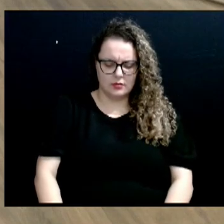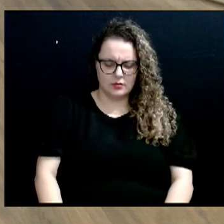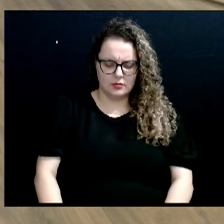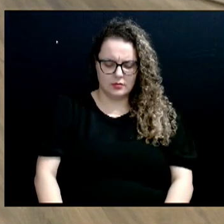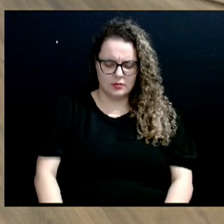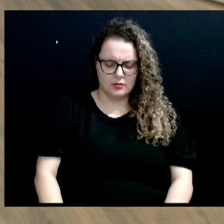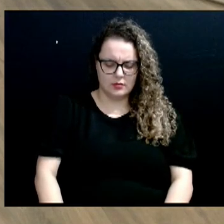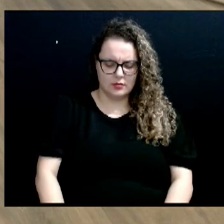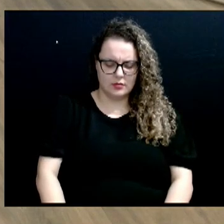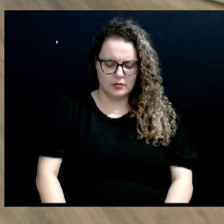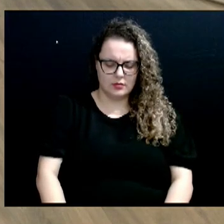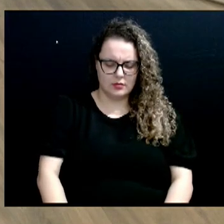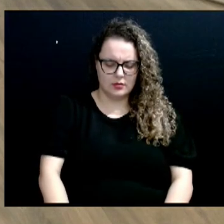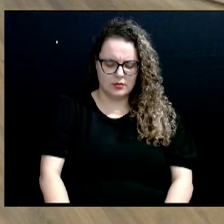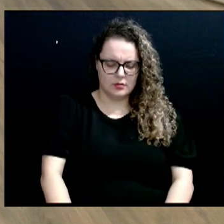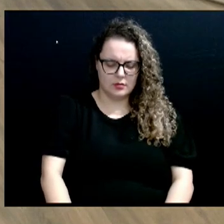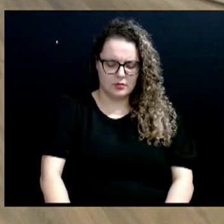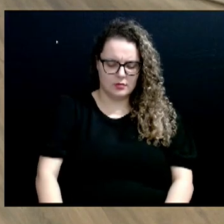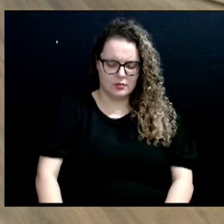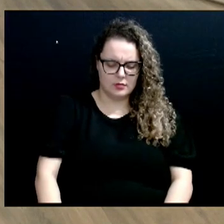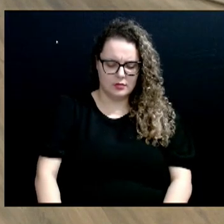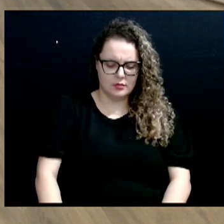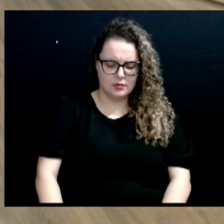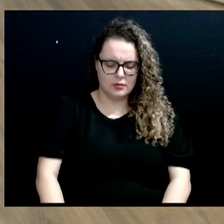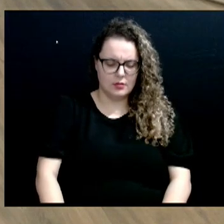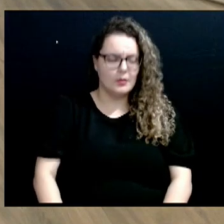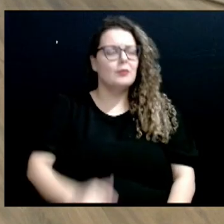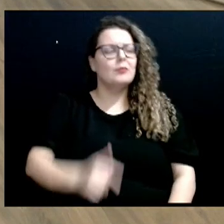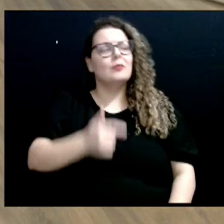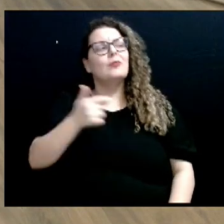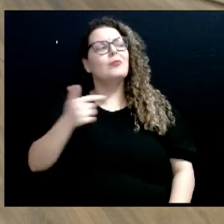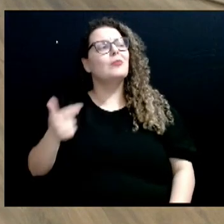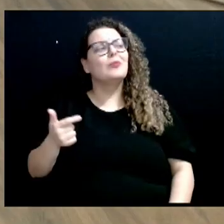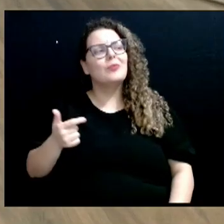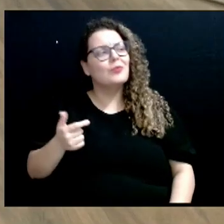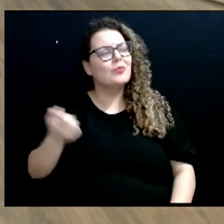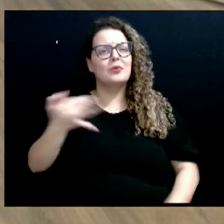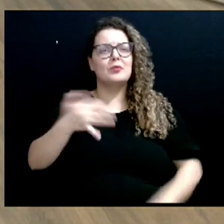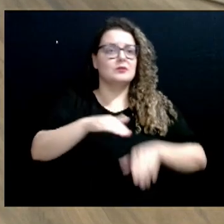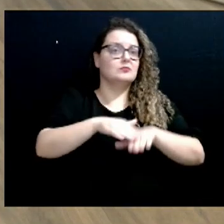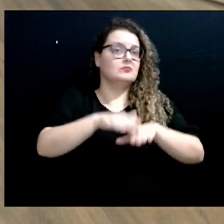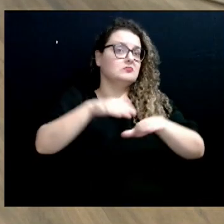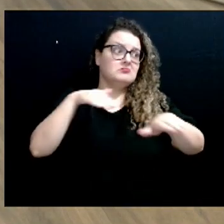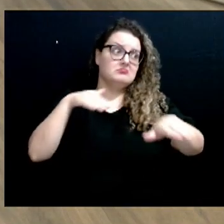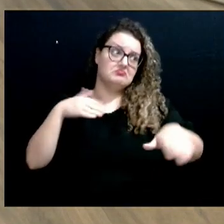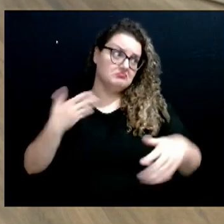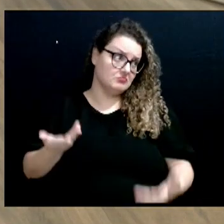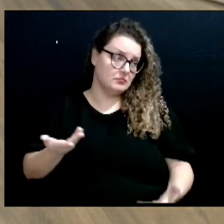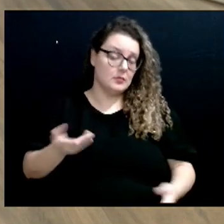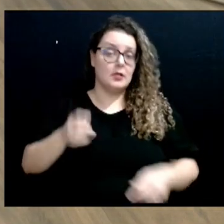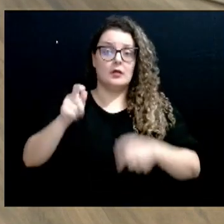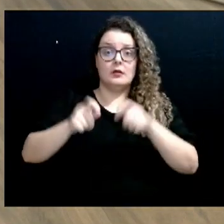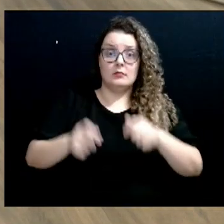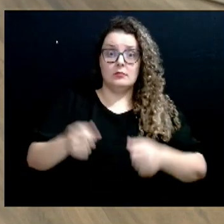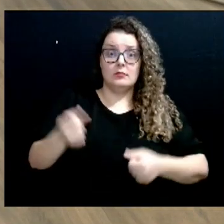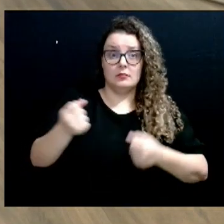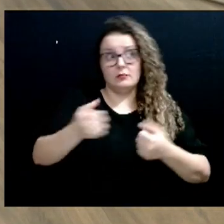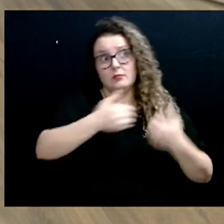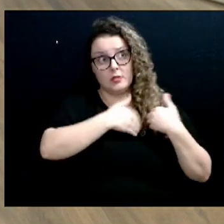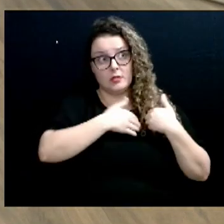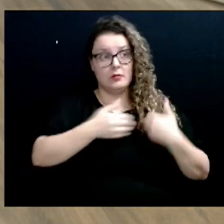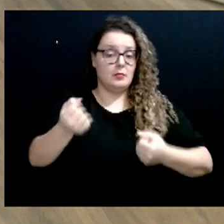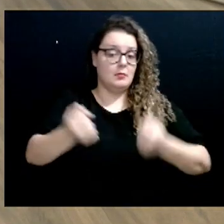de carros que tem hoje. As pessoas eram mais responsáveis enquanto a beber e não